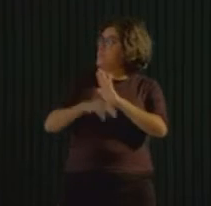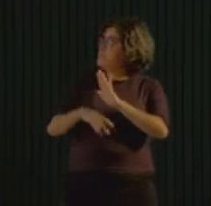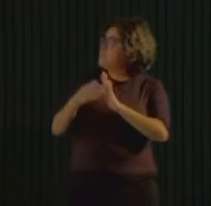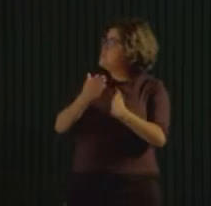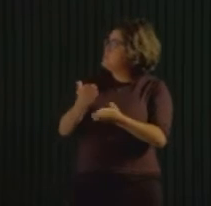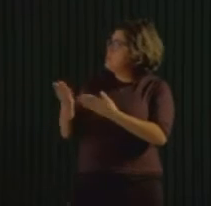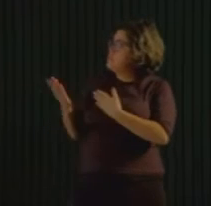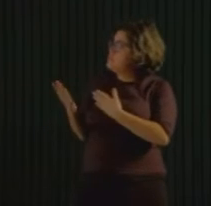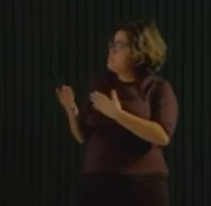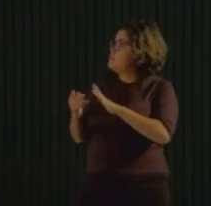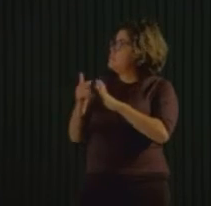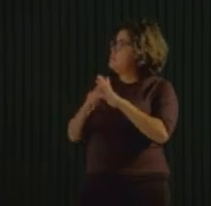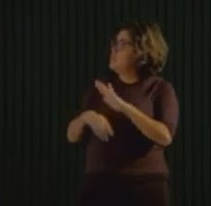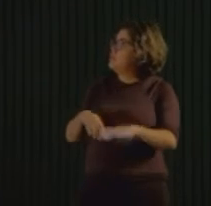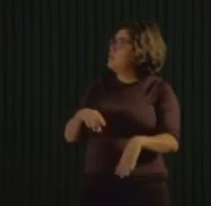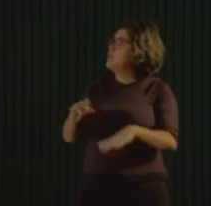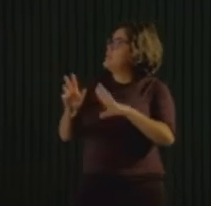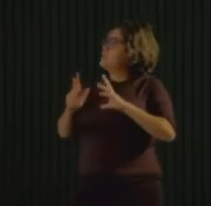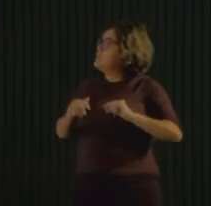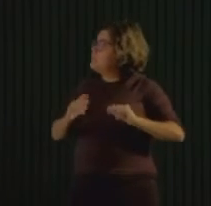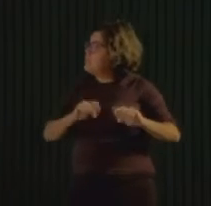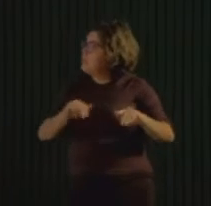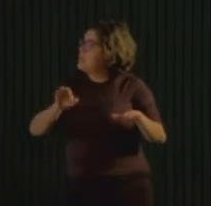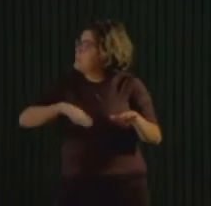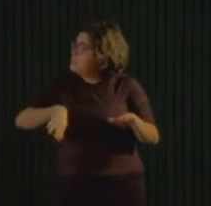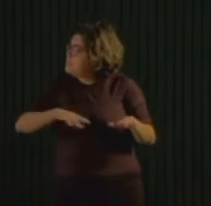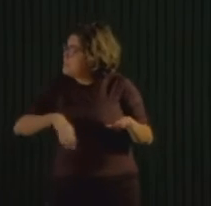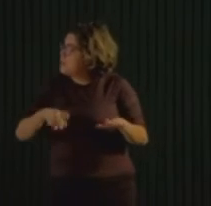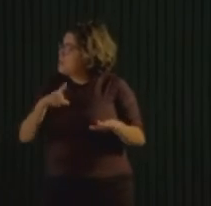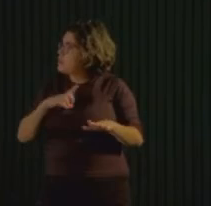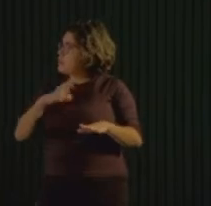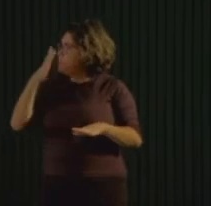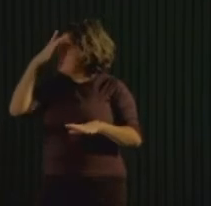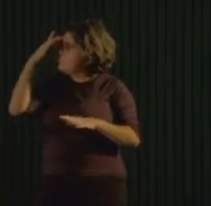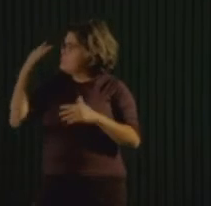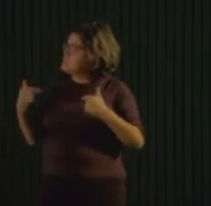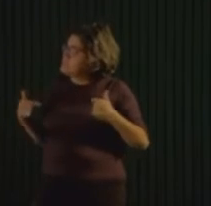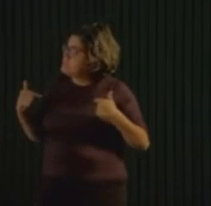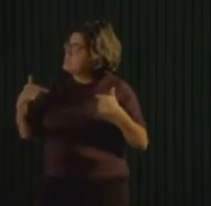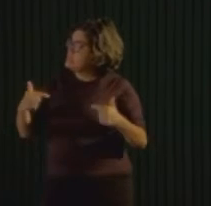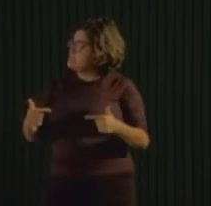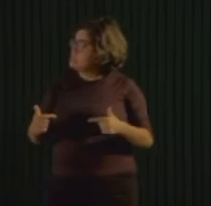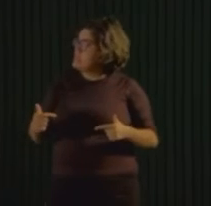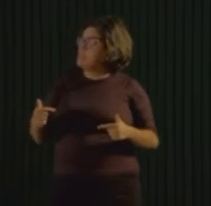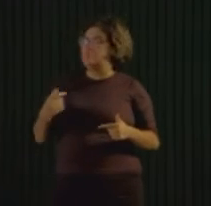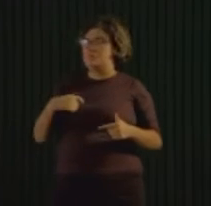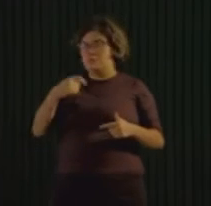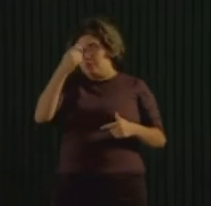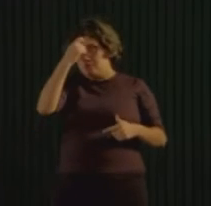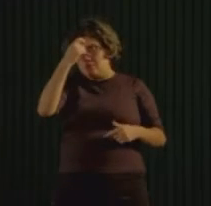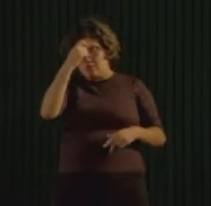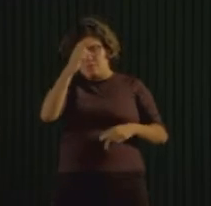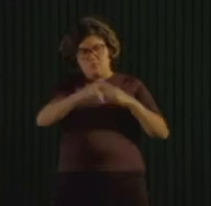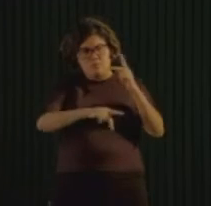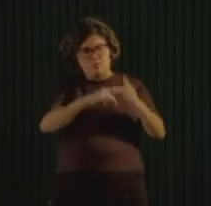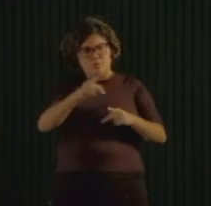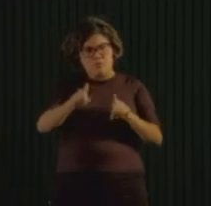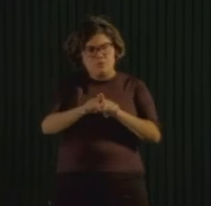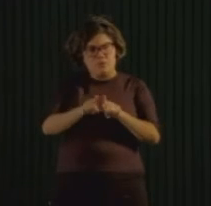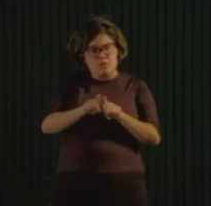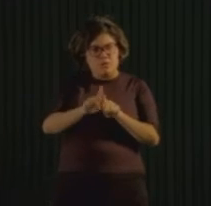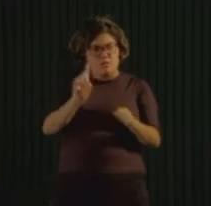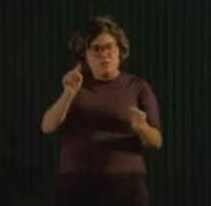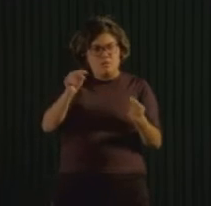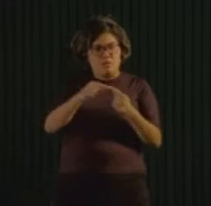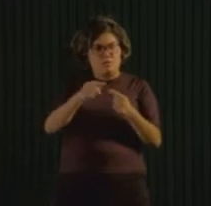do projeto Limpeza de Praia. As ações do projeto Limpeza de Praia, elas visam encorajar as pessoas a agir, gerar sensibilização dos